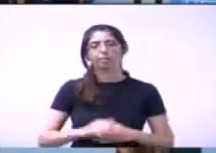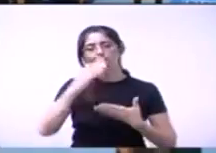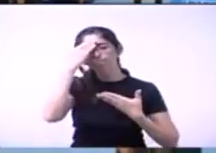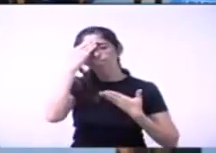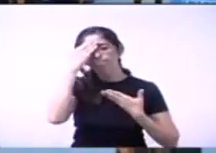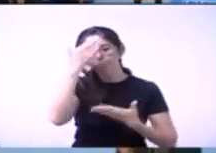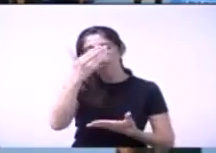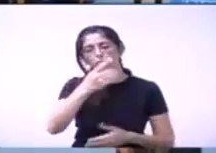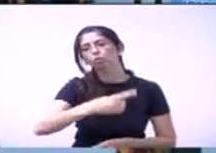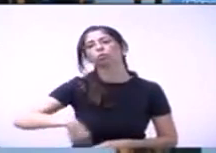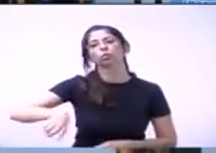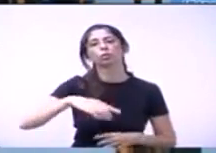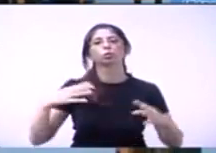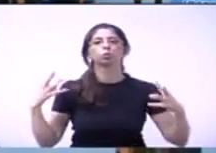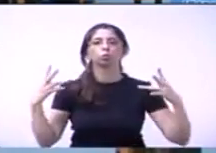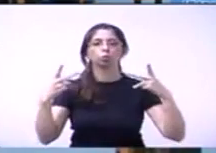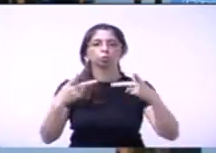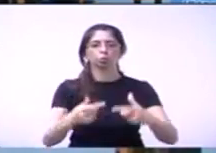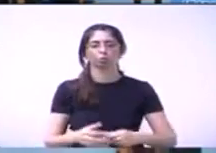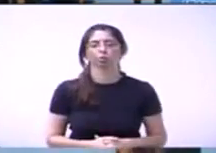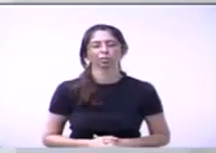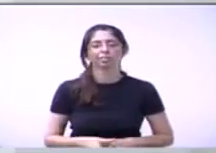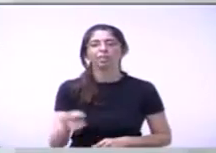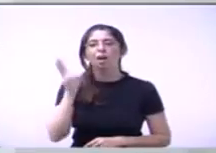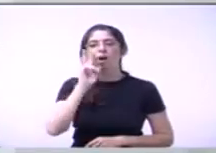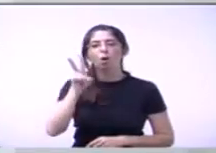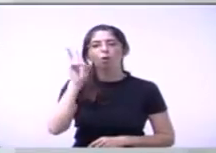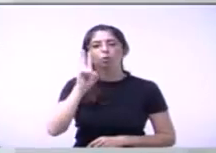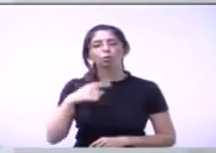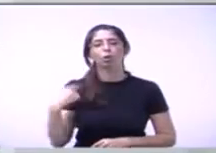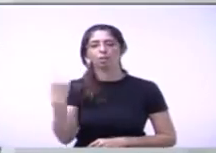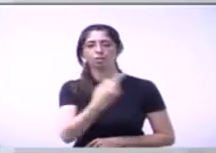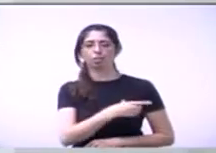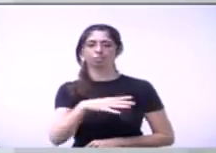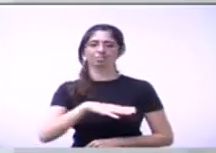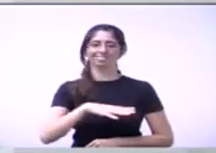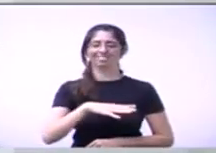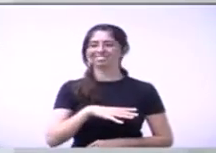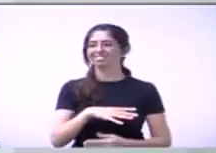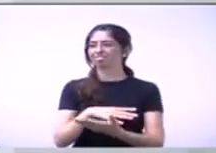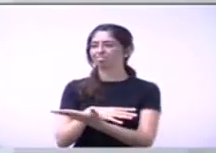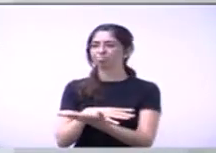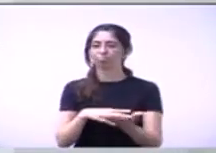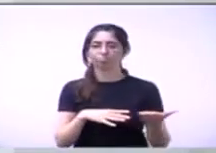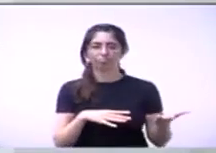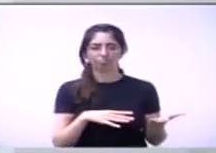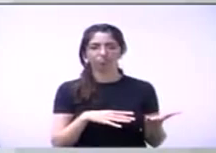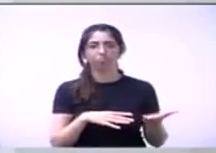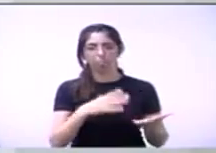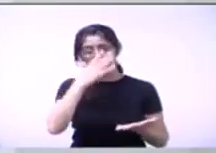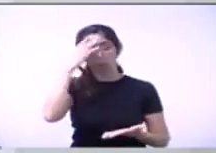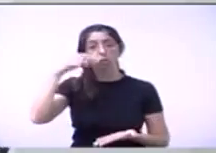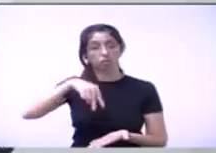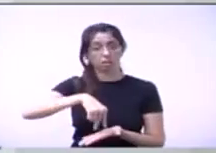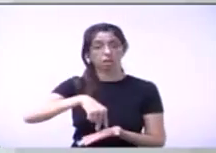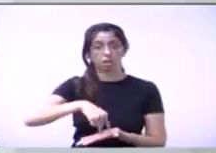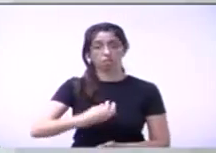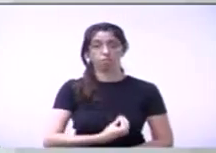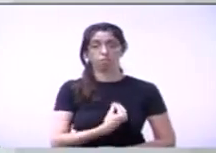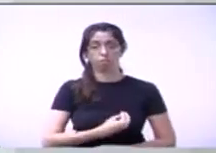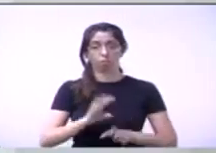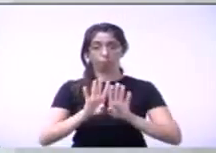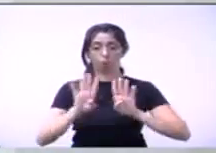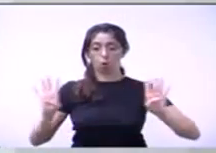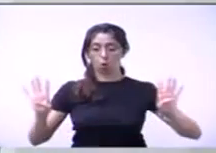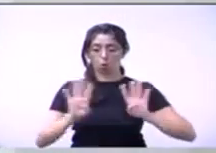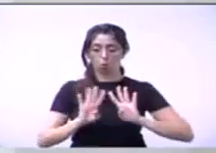Muito obrigado a todos vocês. Hoje aqui é um dia histórico para a nossa cidade, um dia histórico que vai ficar marcado aqui para mim e